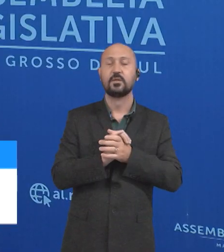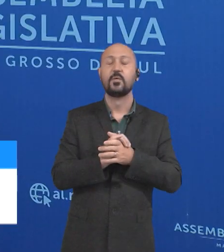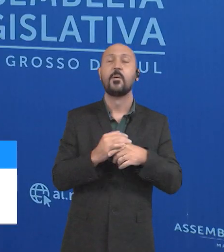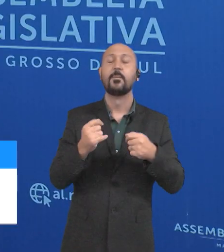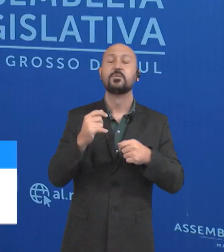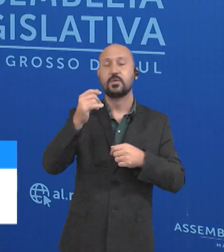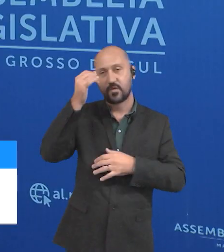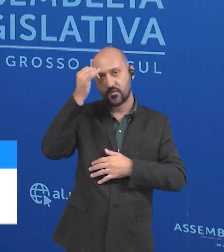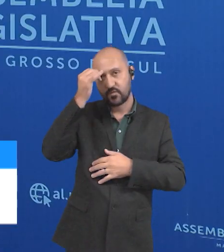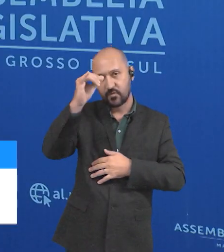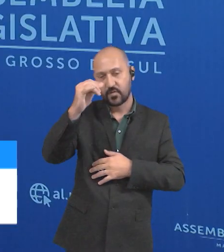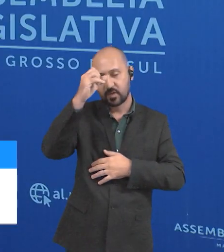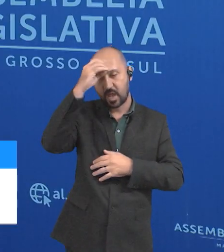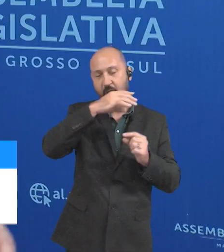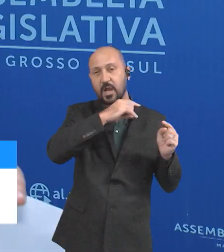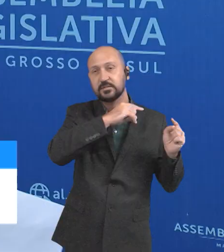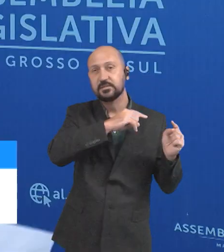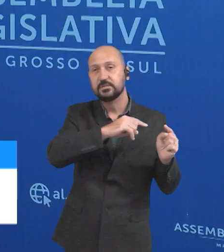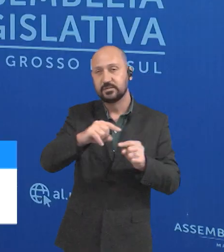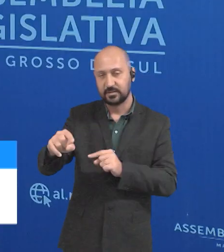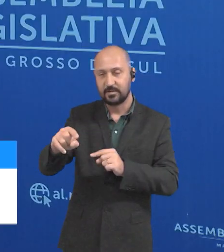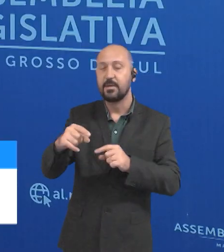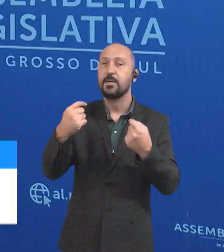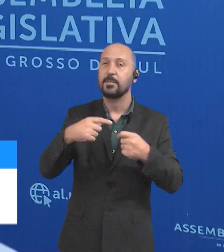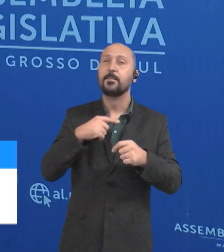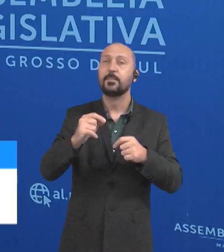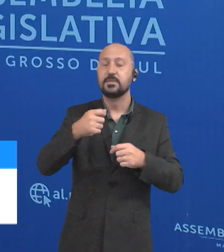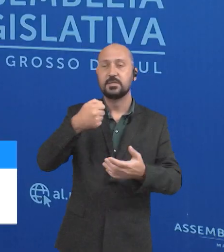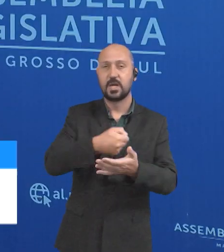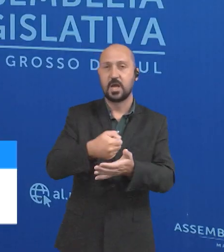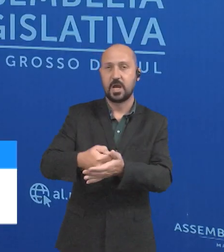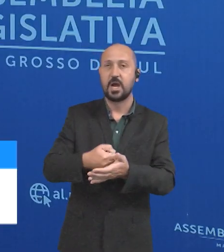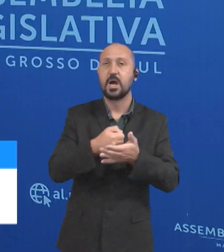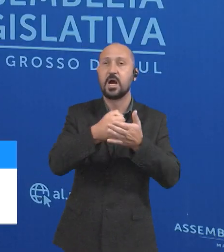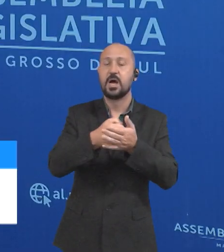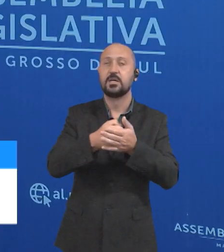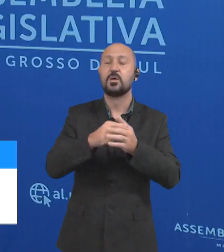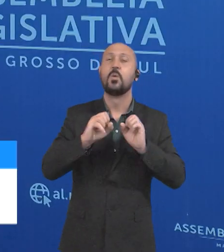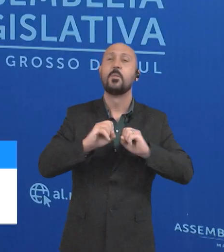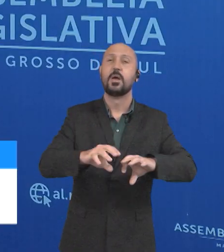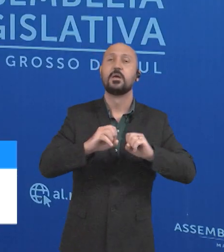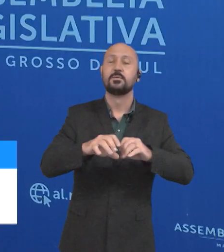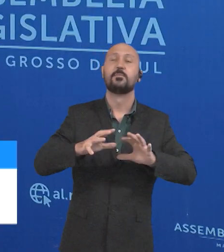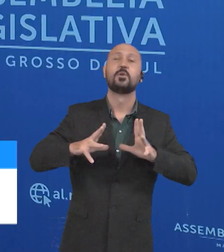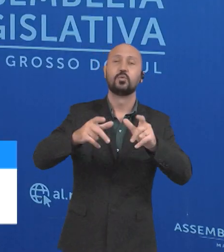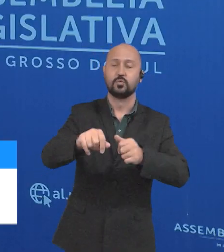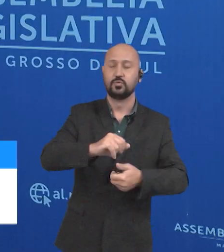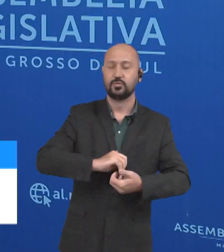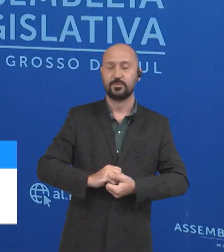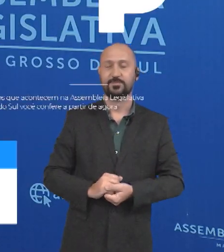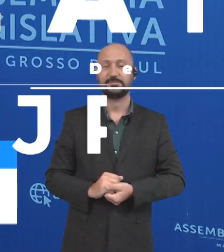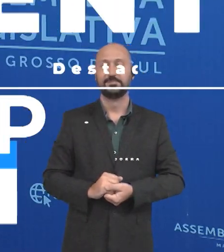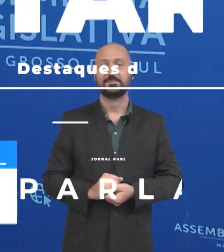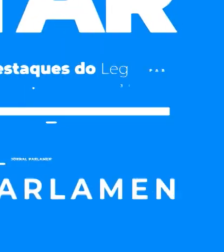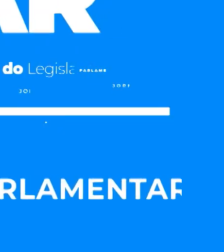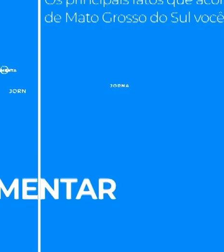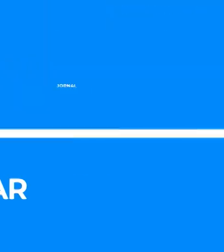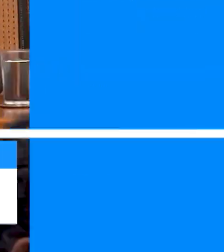respeitosa. Então, para a gente poder combater as violências, é preciso a gente garantir uma capacitação para todo